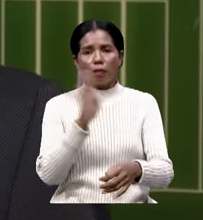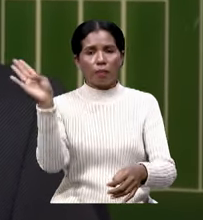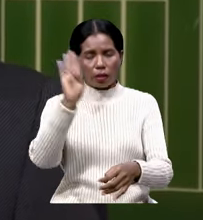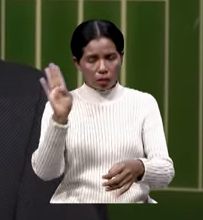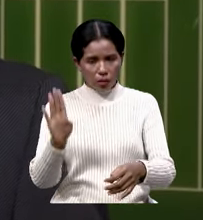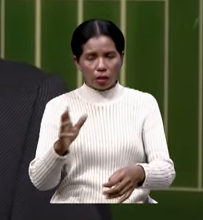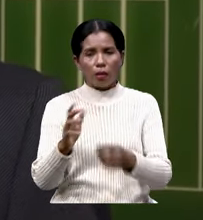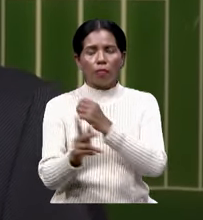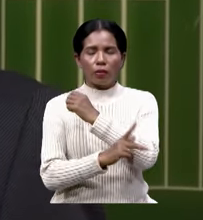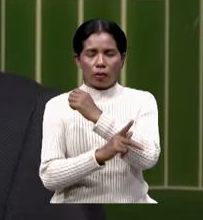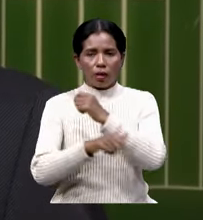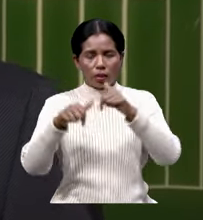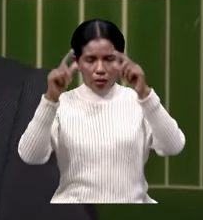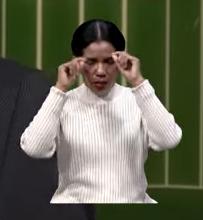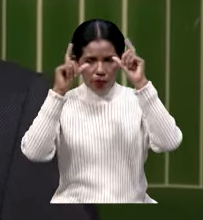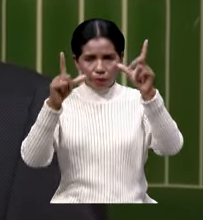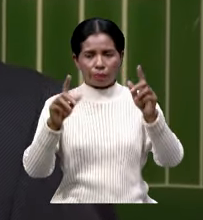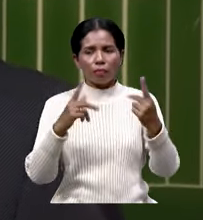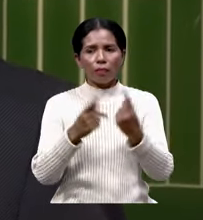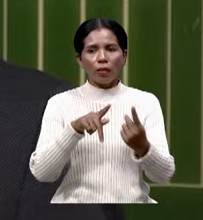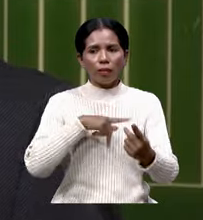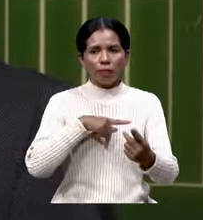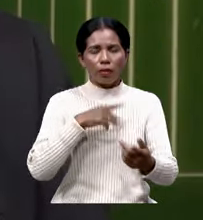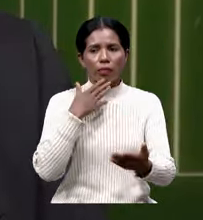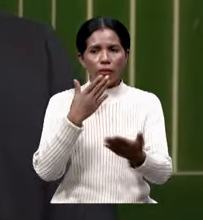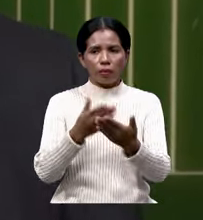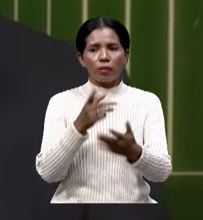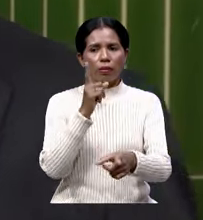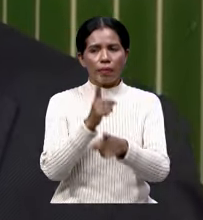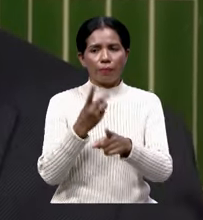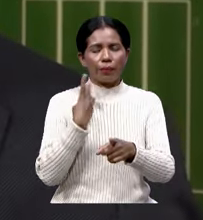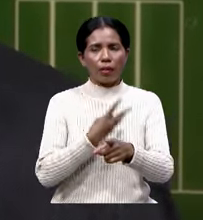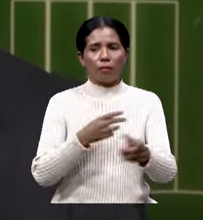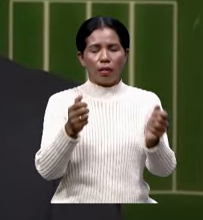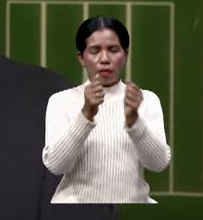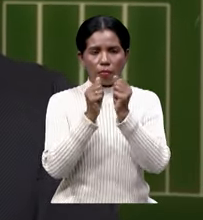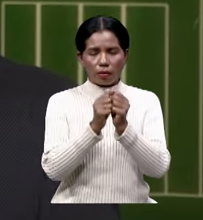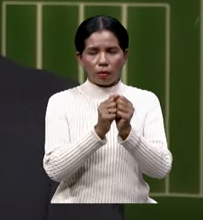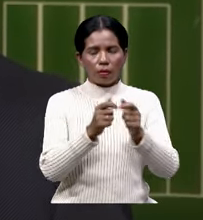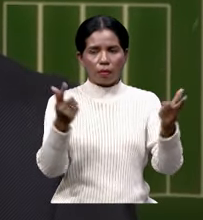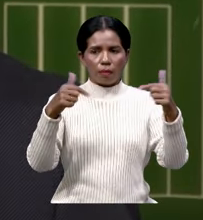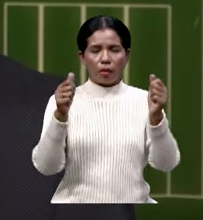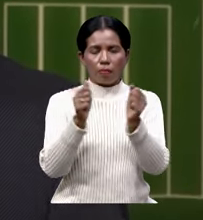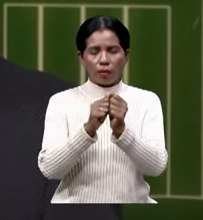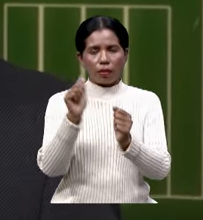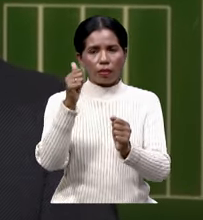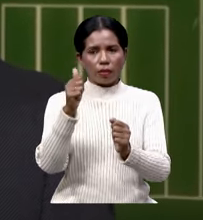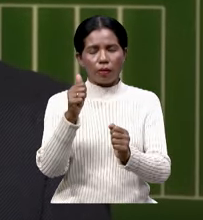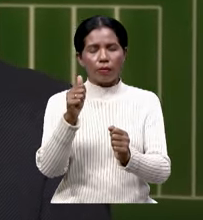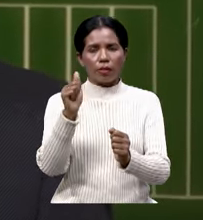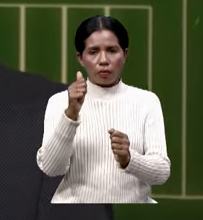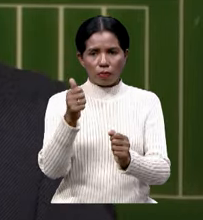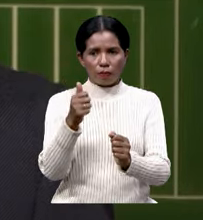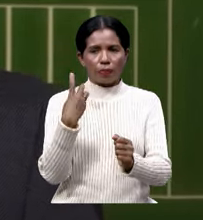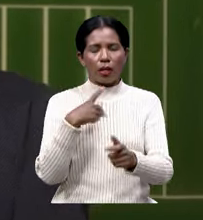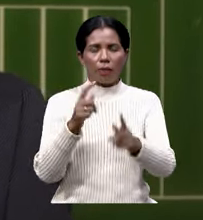de Timor. O setor privado, de aquilo. A mim há muito que delegação na Insanulo, recém a mim